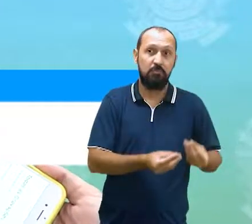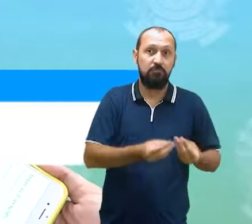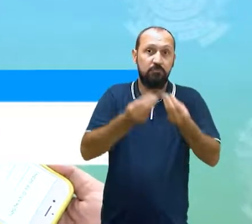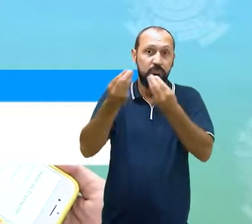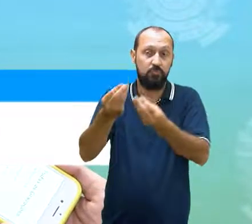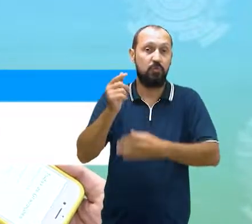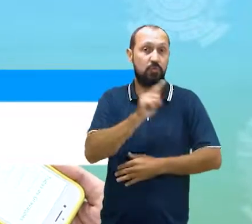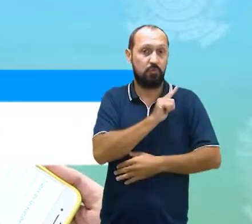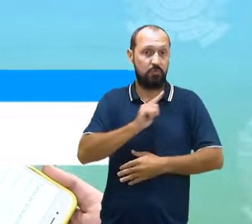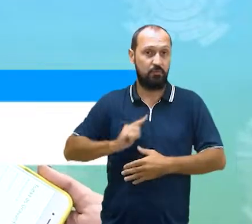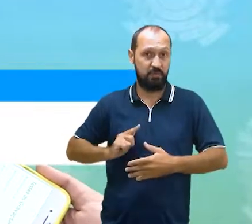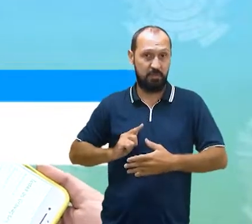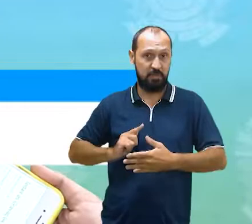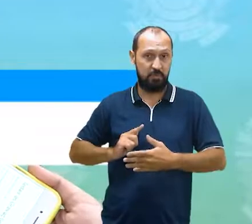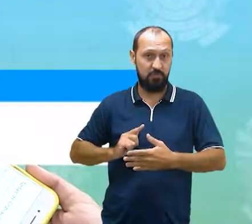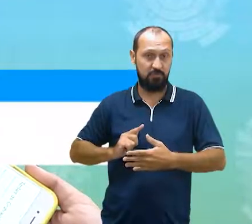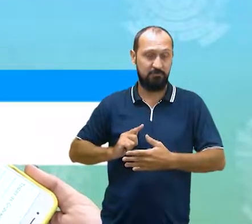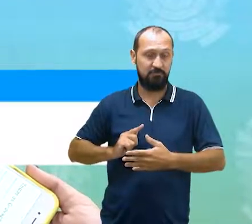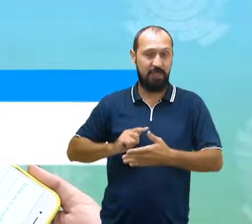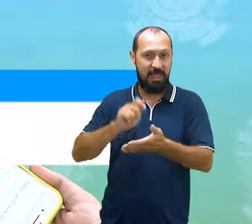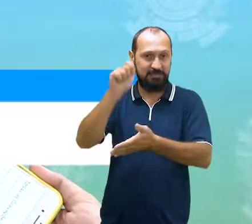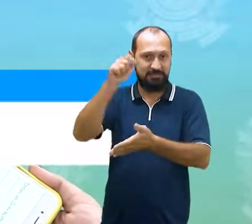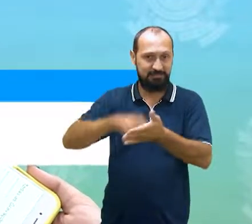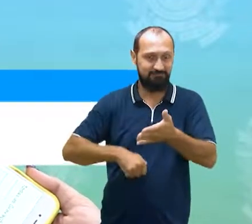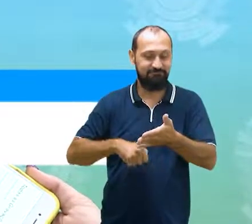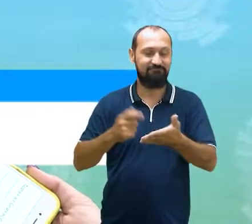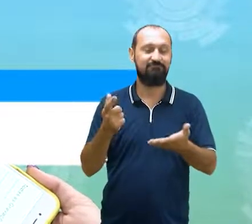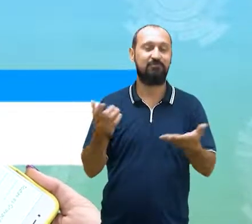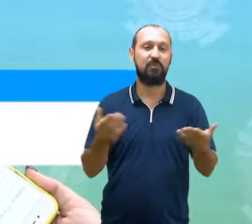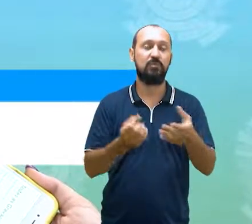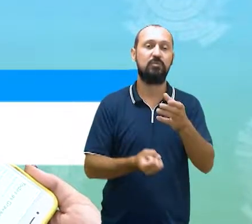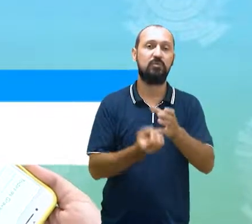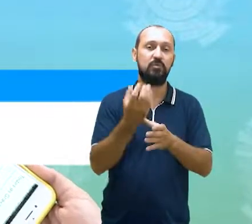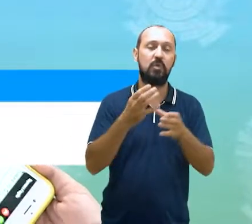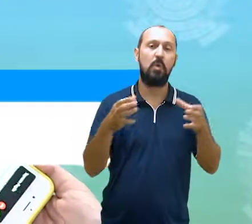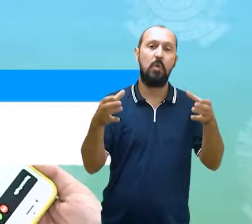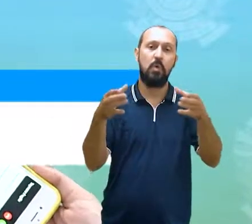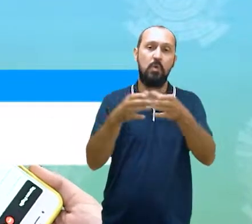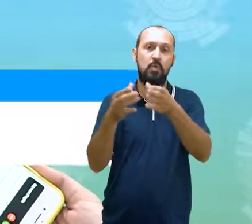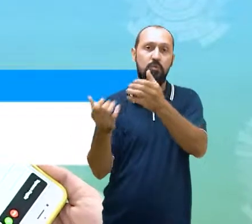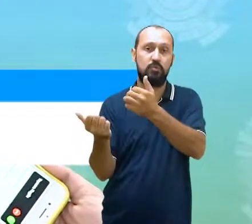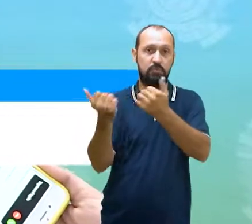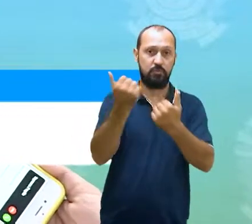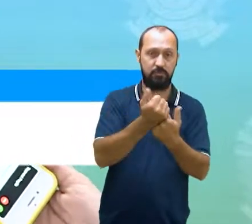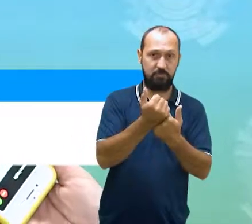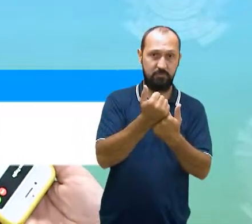agora para a sanção do governador Reinaldo Azambuja, ele cria quadros suplementares,